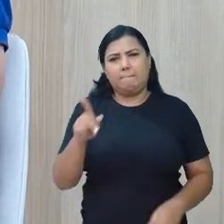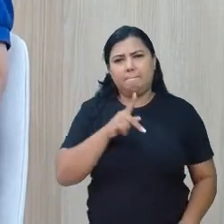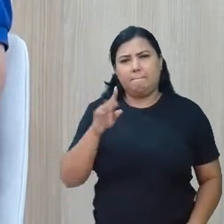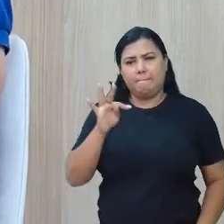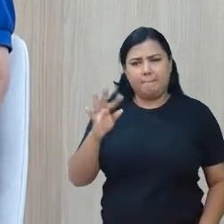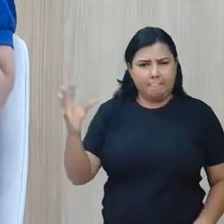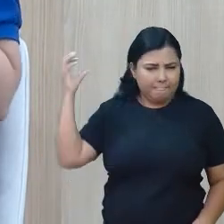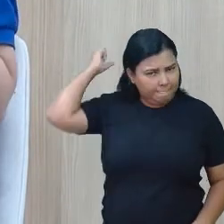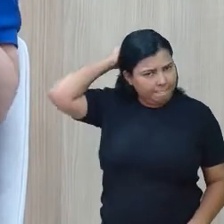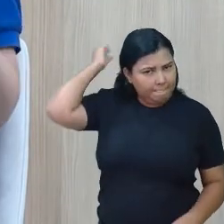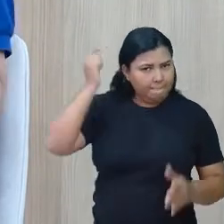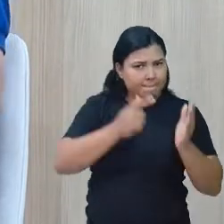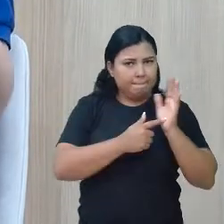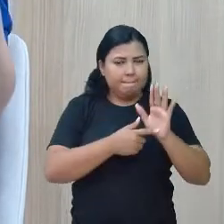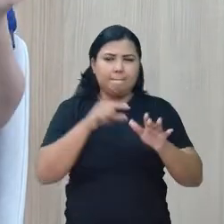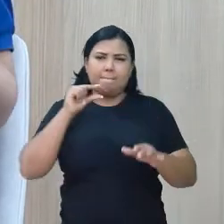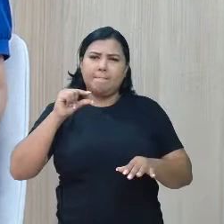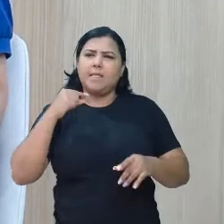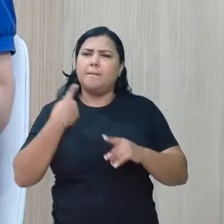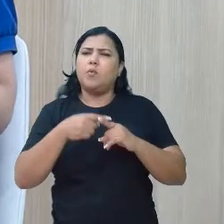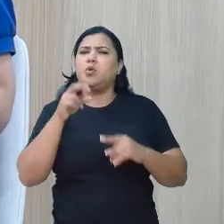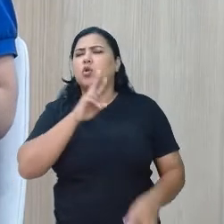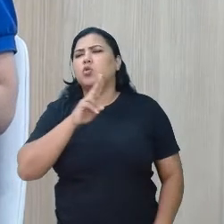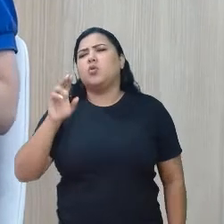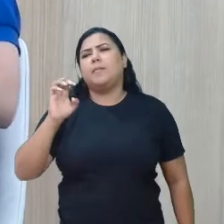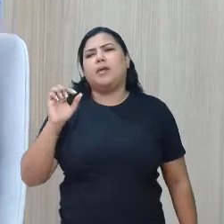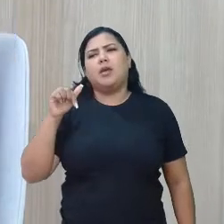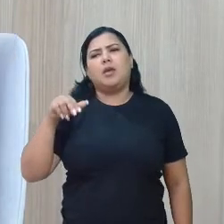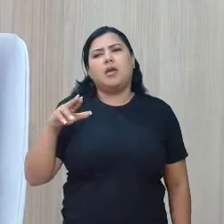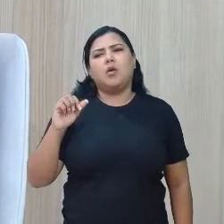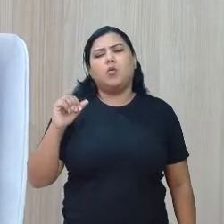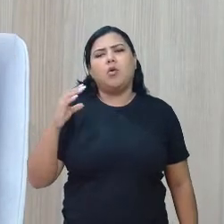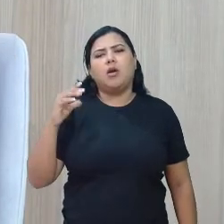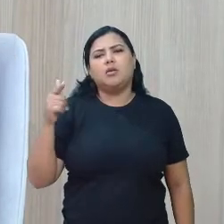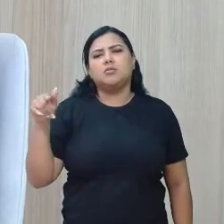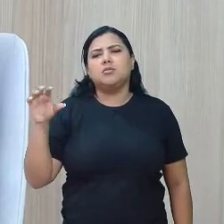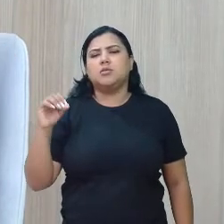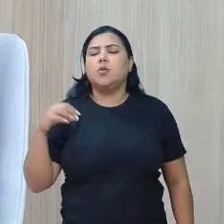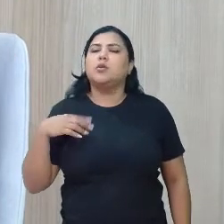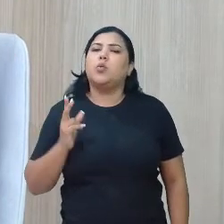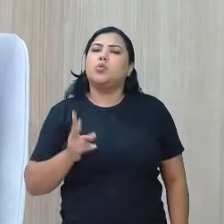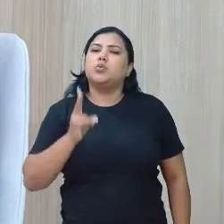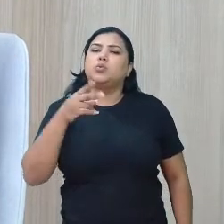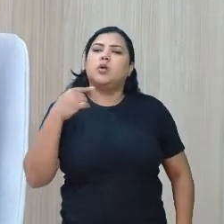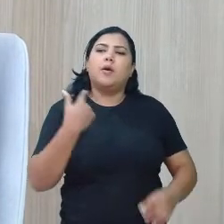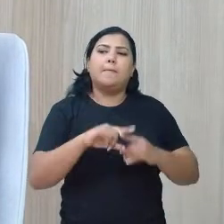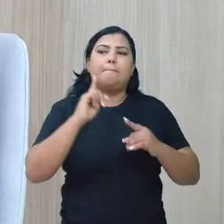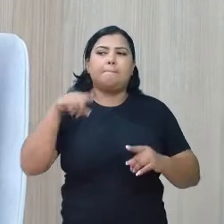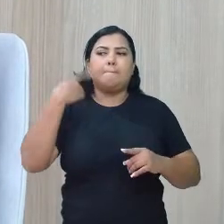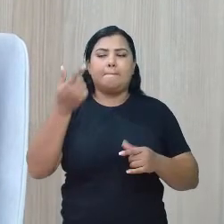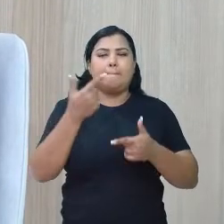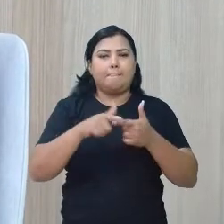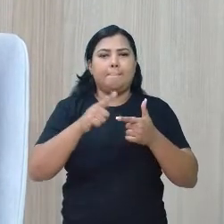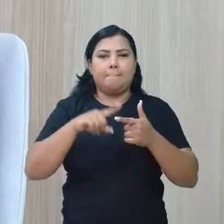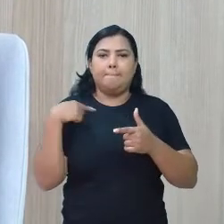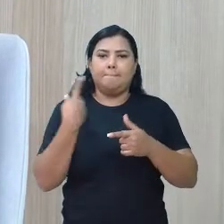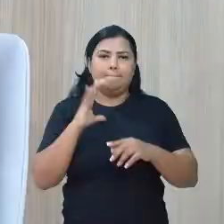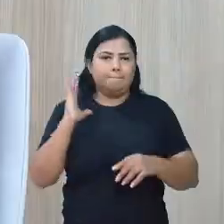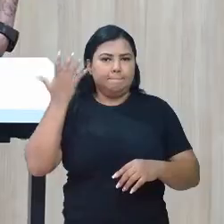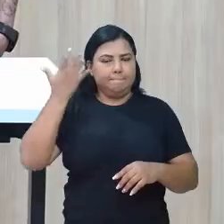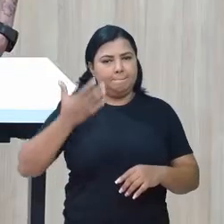dar ênfase nesse pedacinho, por que o nome é equação, e dar continuidade aí ao próximo problema que a gente vai resolver. Vai lá, professor.